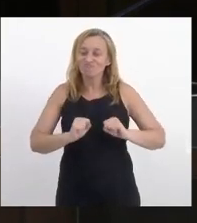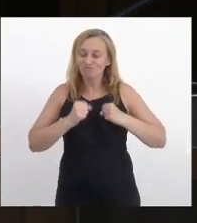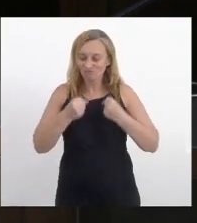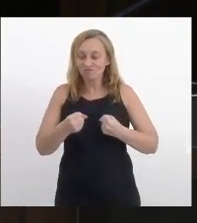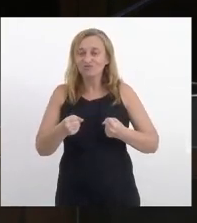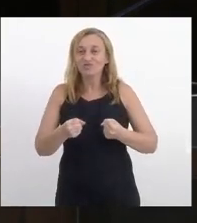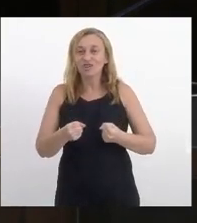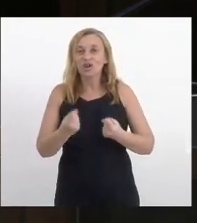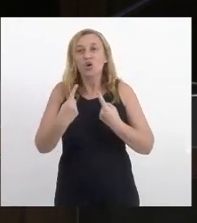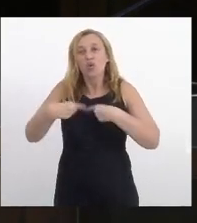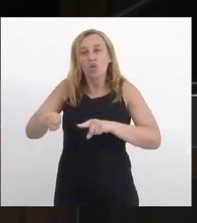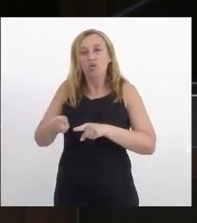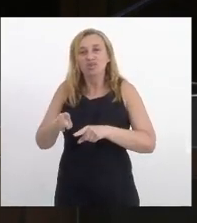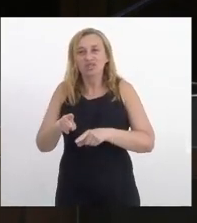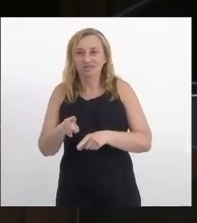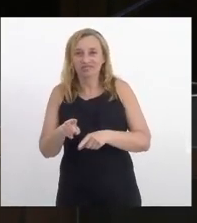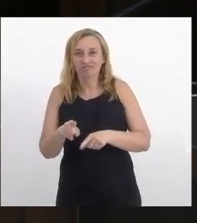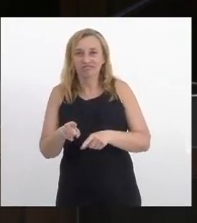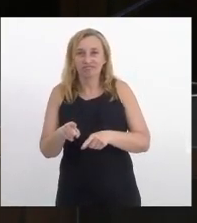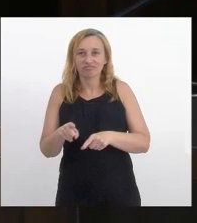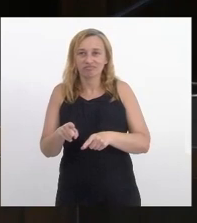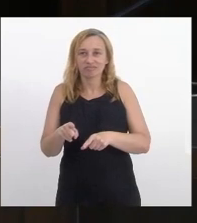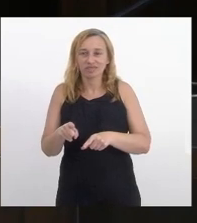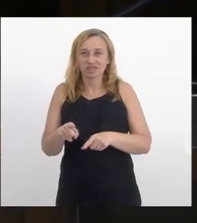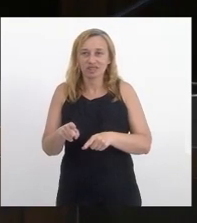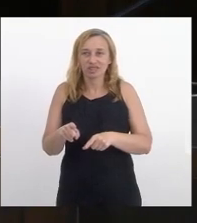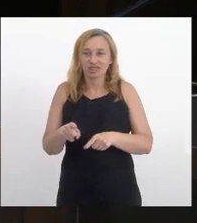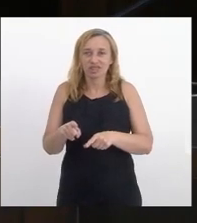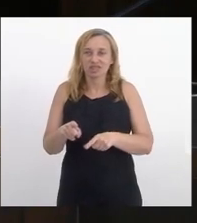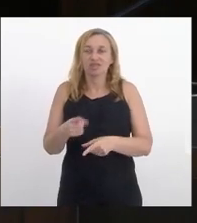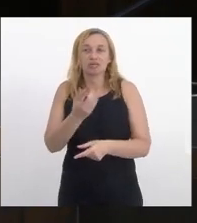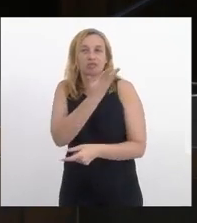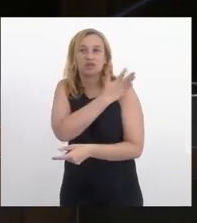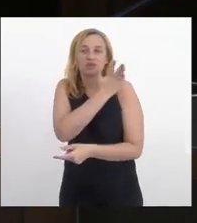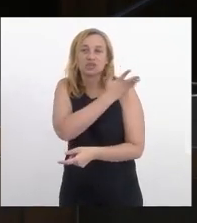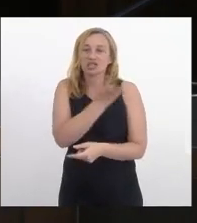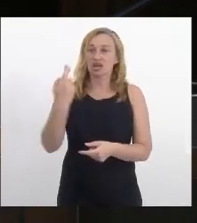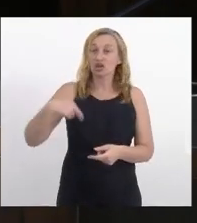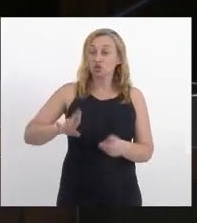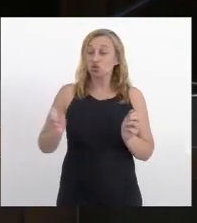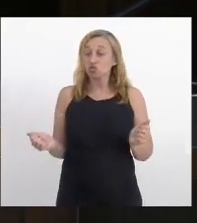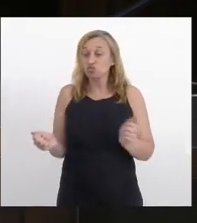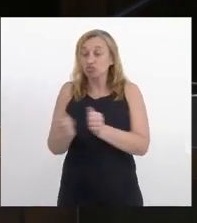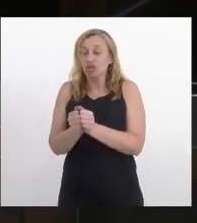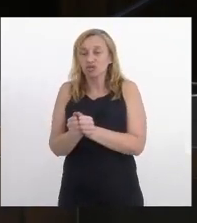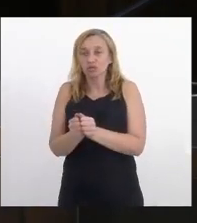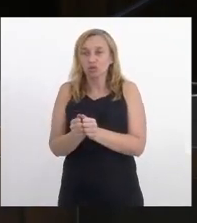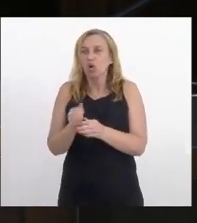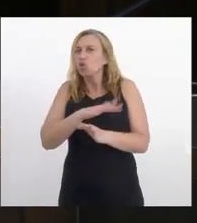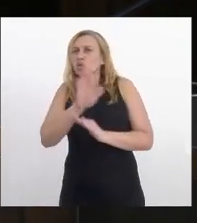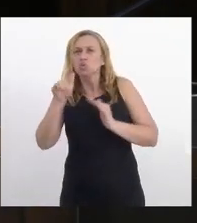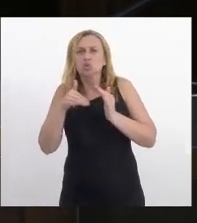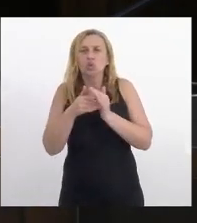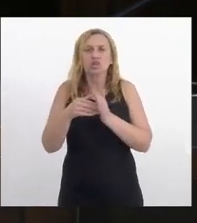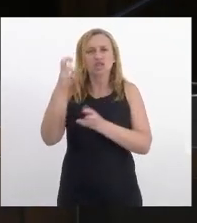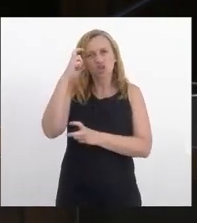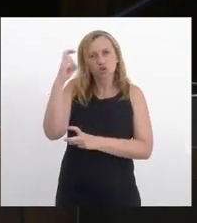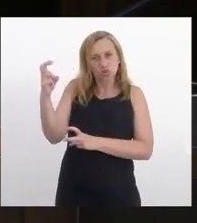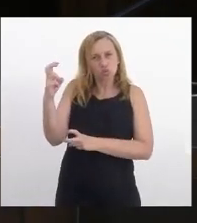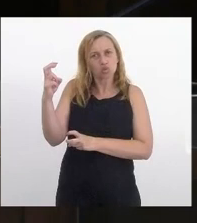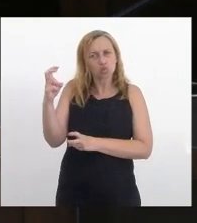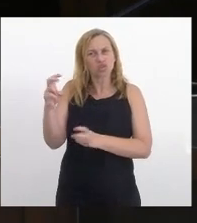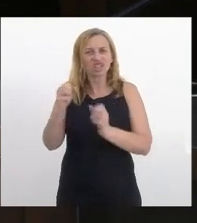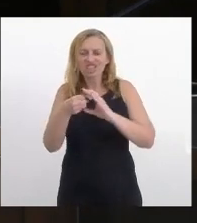potente contra a intolerância. É ela que, juntando todas as culturas e todas